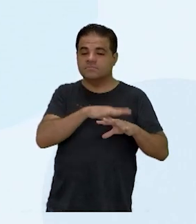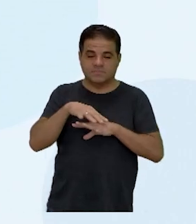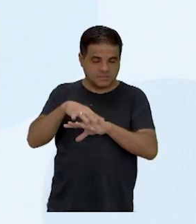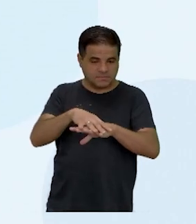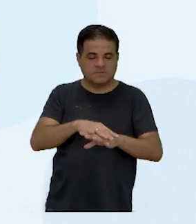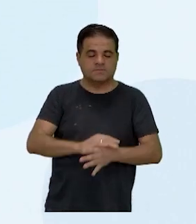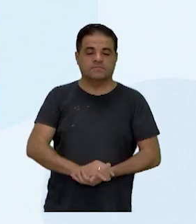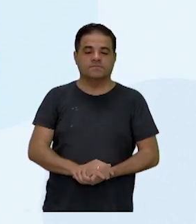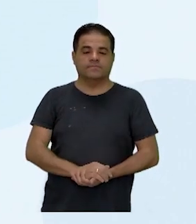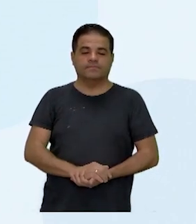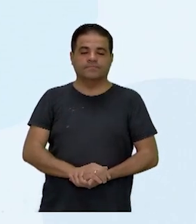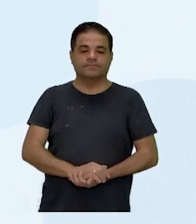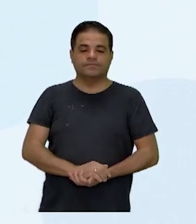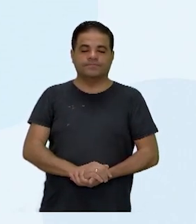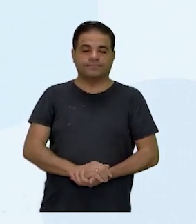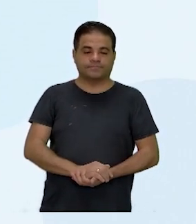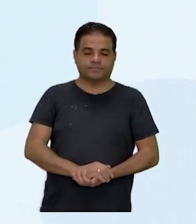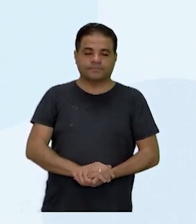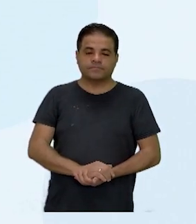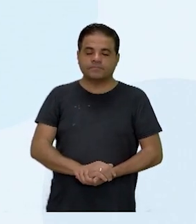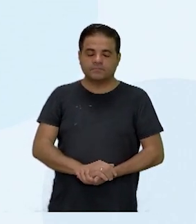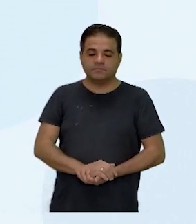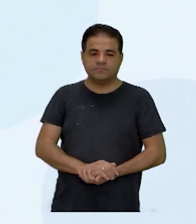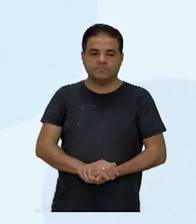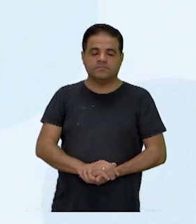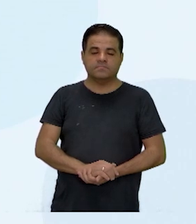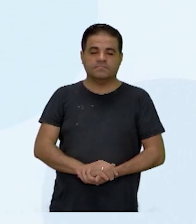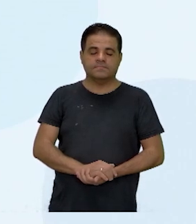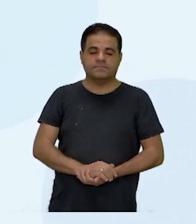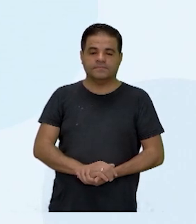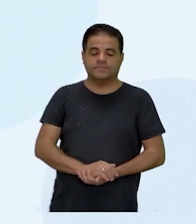os itinerários formativos.